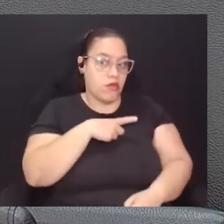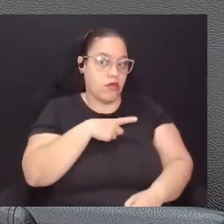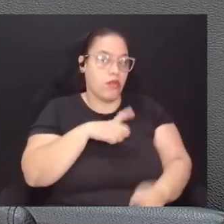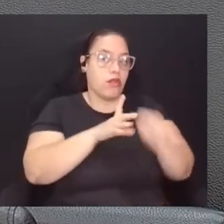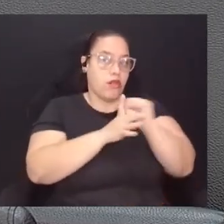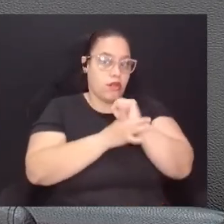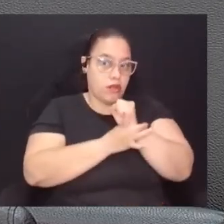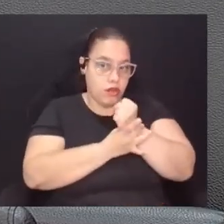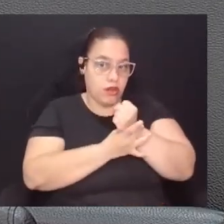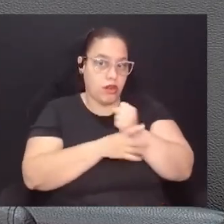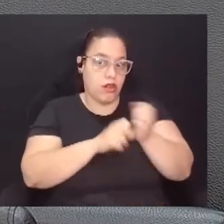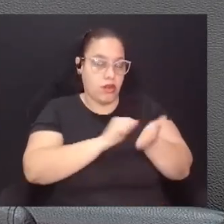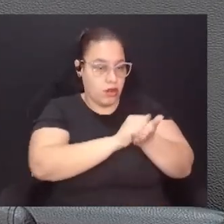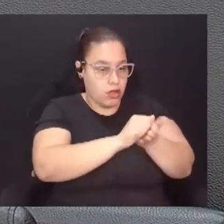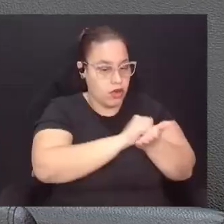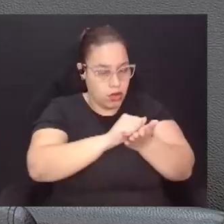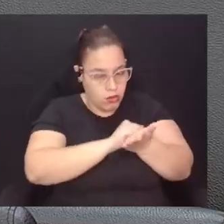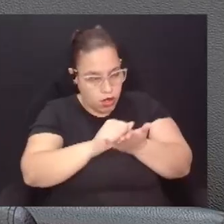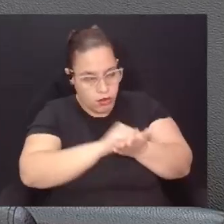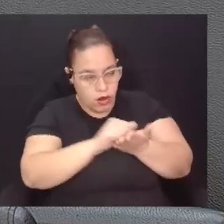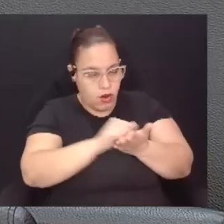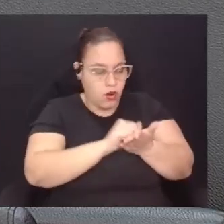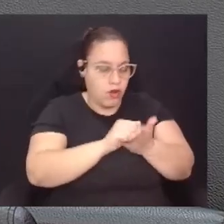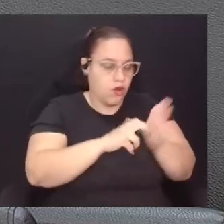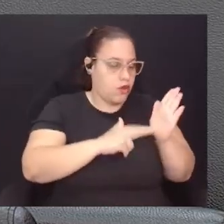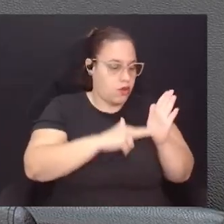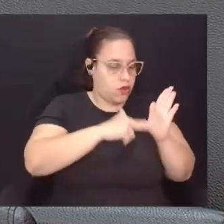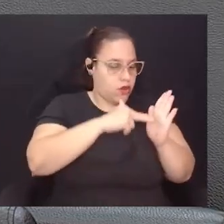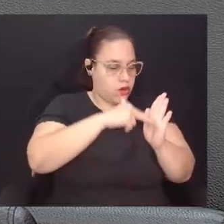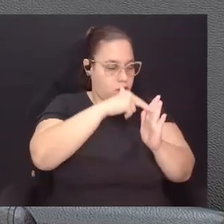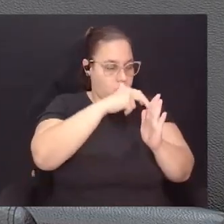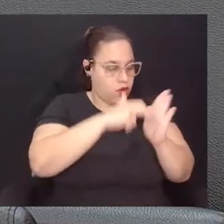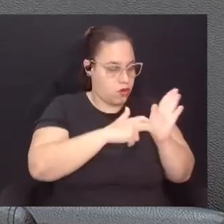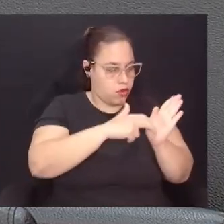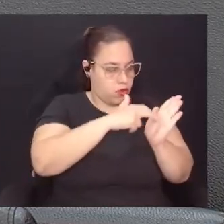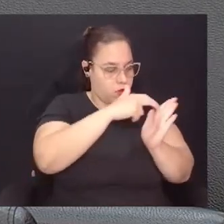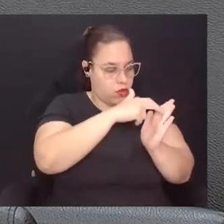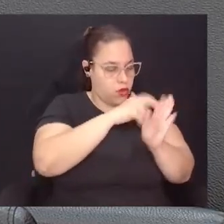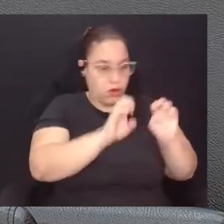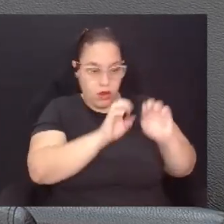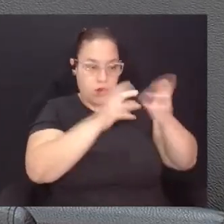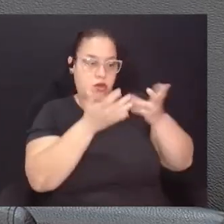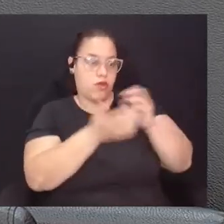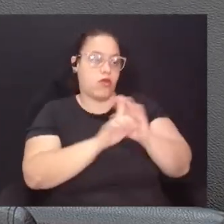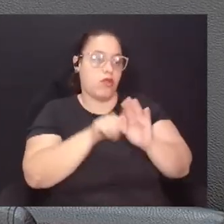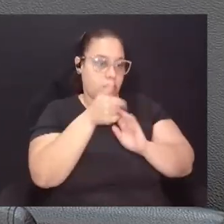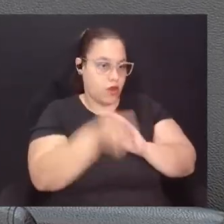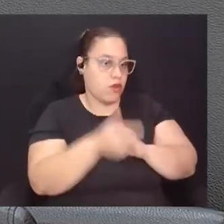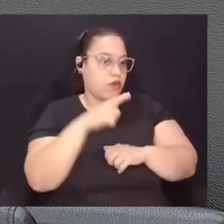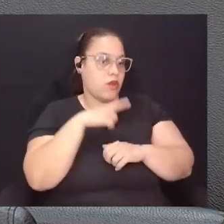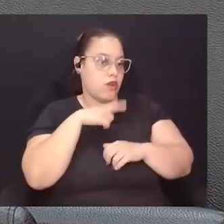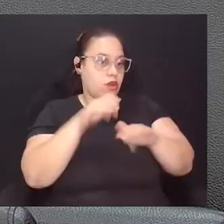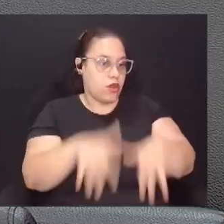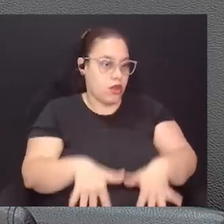uma segurança, né, para que a lavagem possa acontecer, então com gradil, né, e que também tem um momento um pouco mais festivo, né, depois.